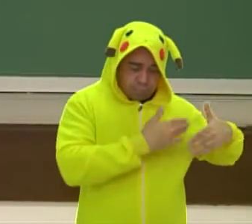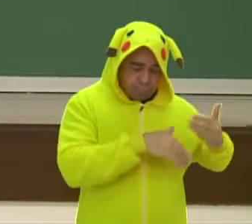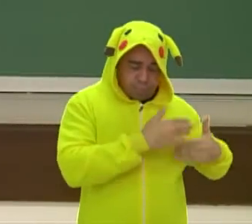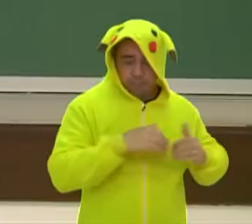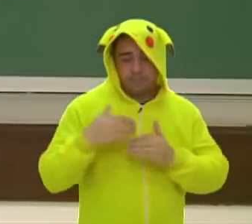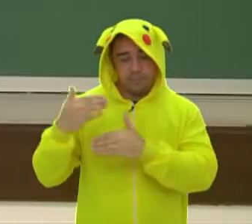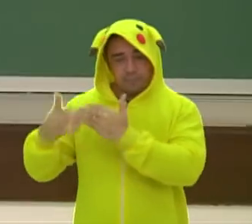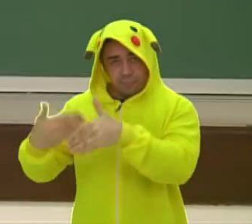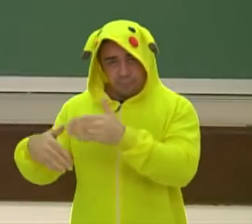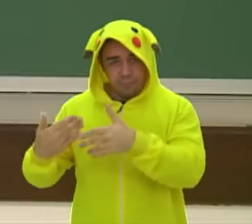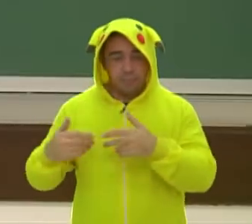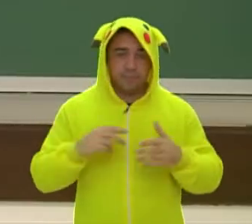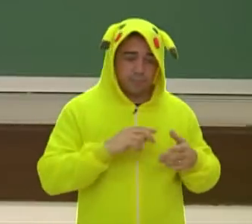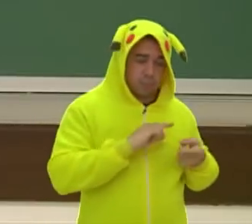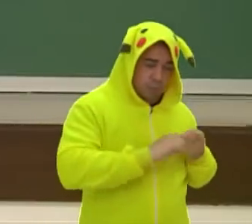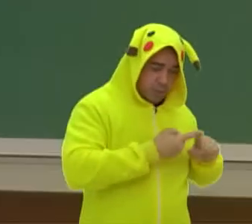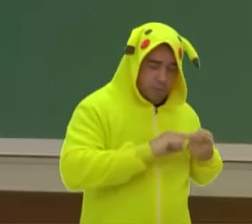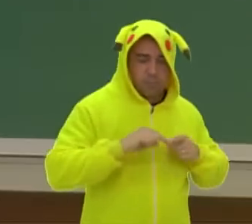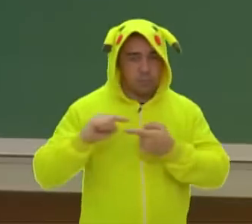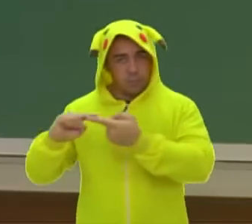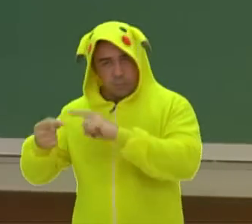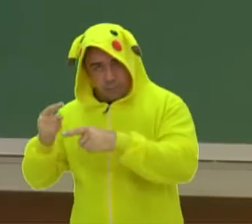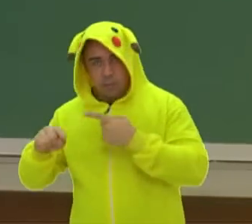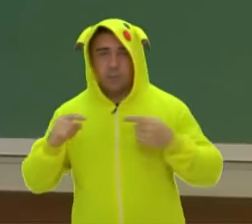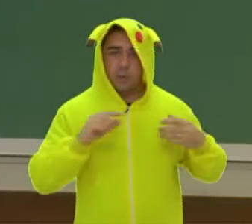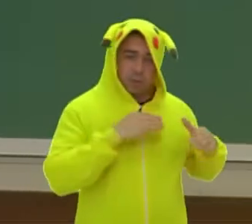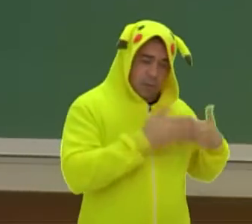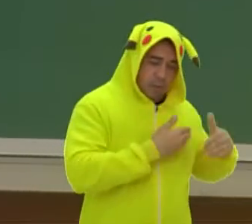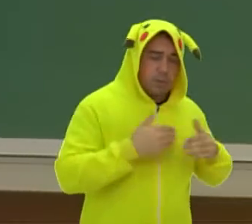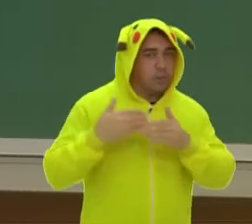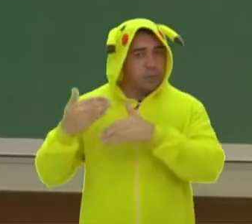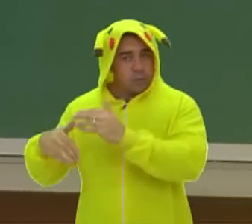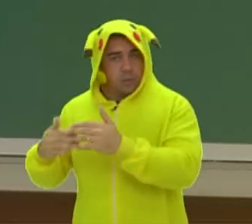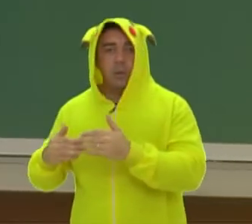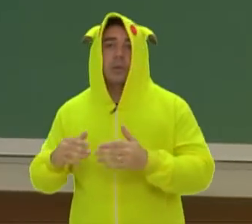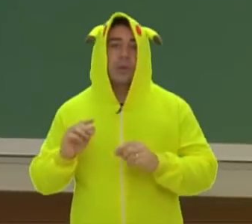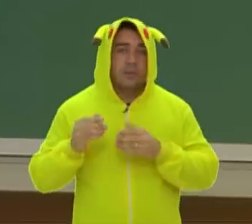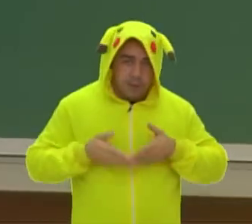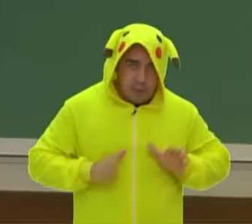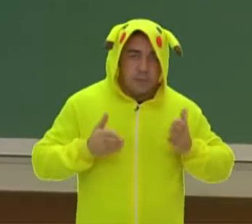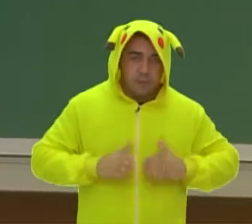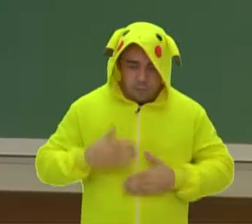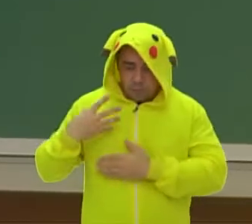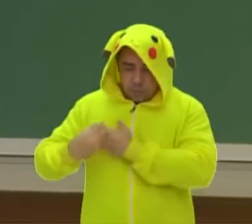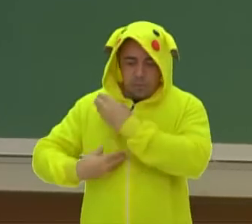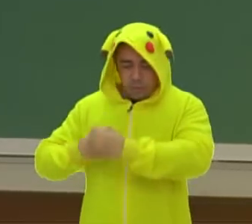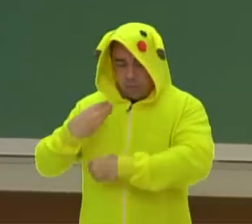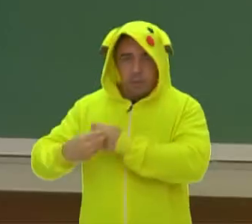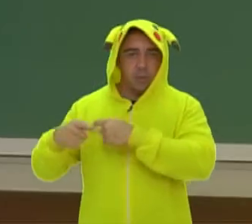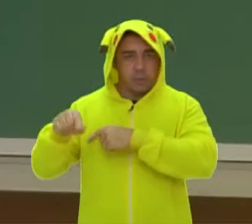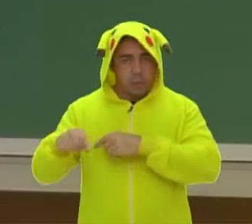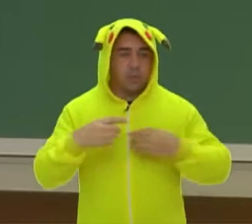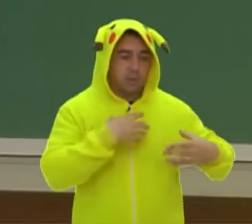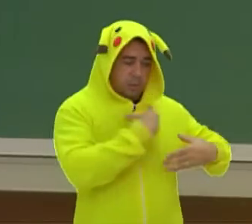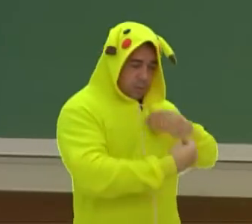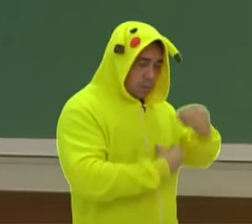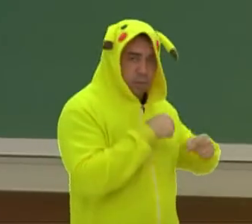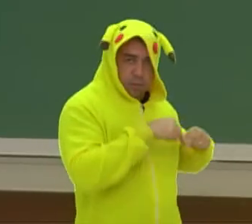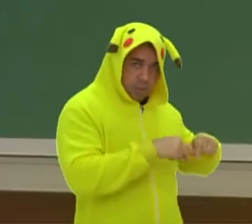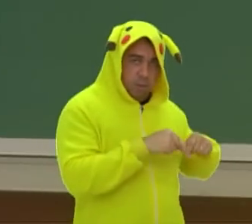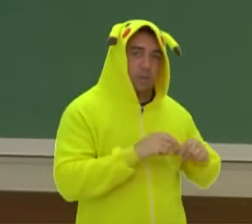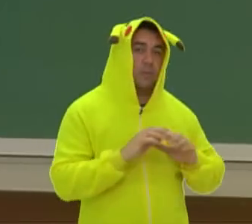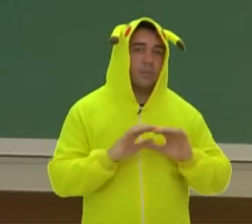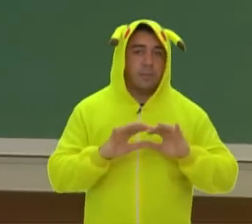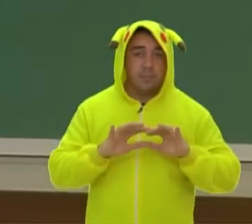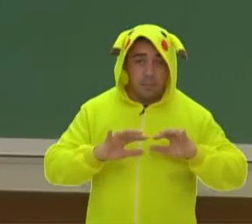material genético, recombinação gênica entre eles que estão na ilha, né? Mas agora não tem mais uma troca de material genético entre a ilha e o continente,